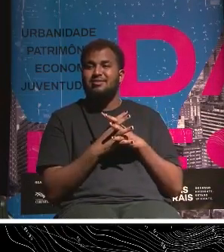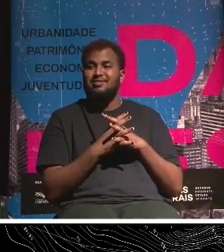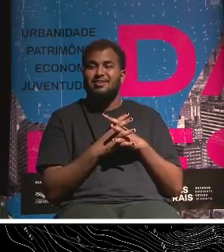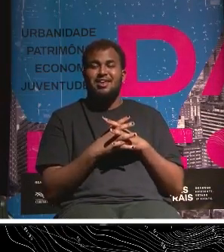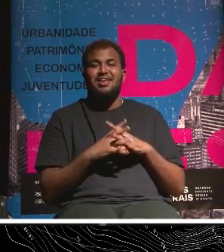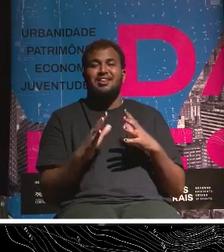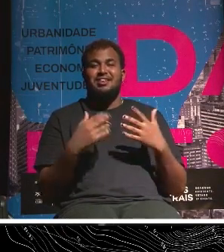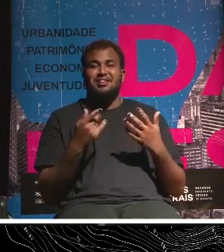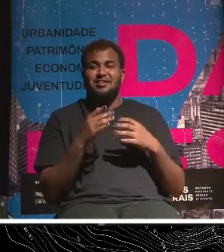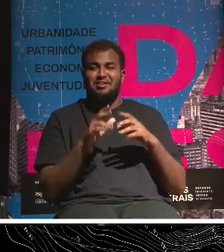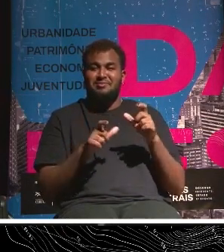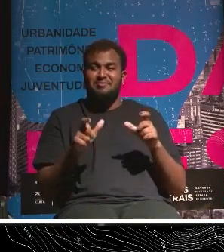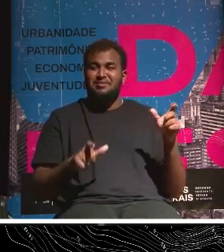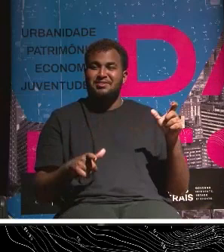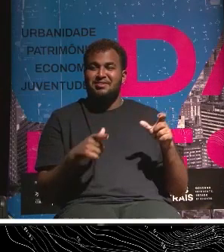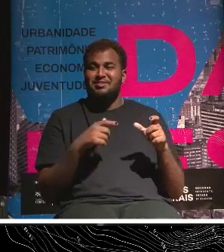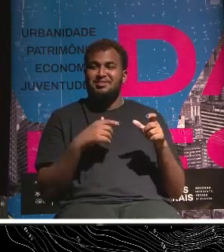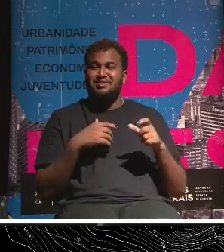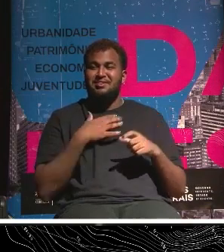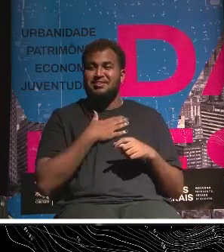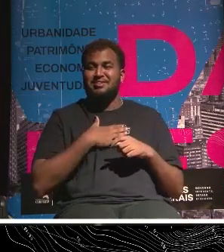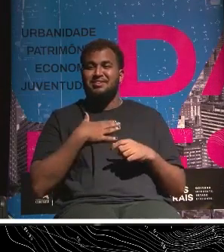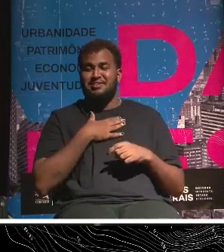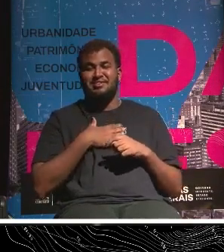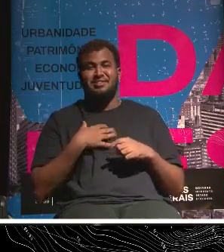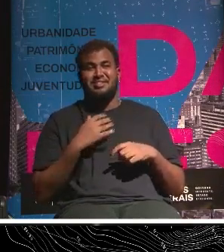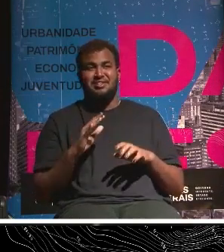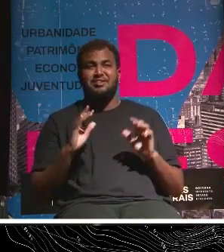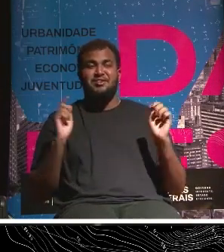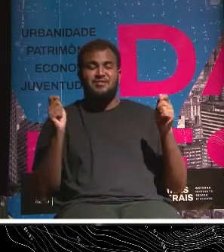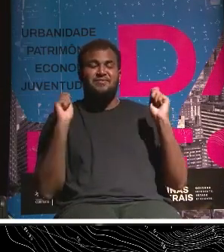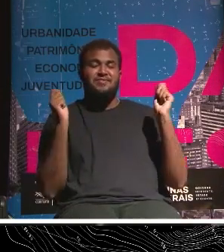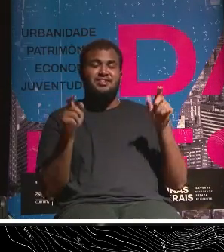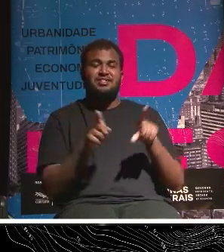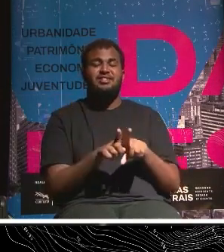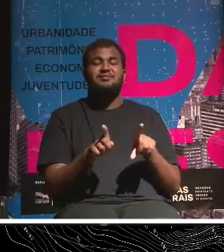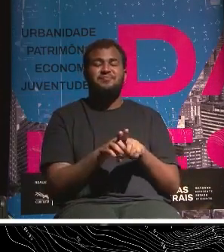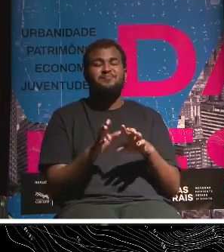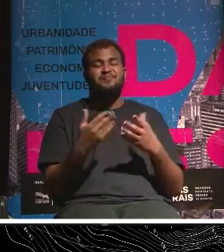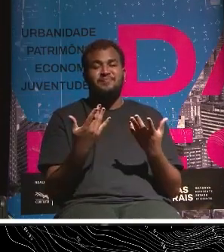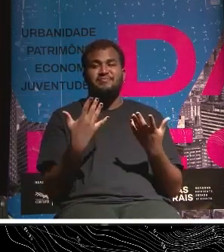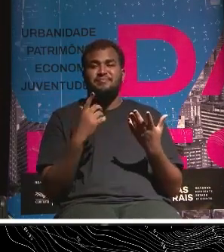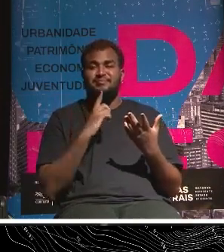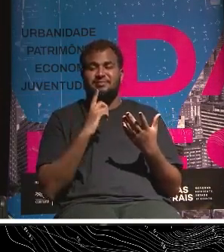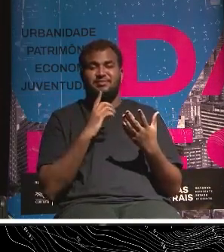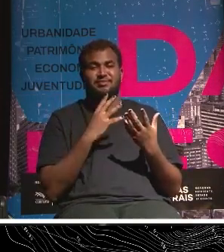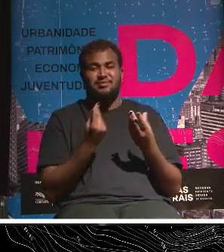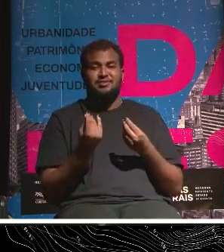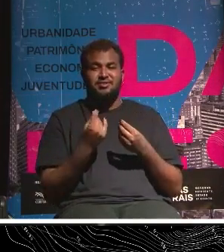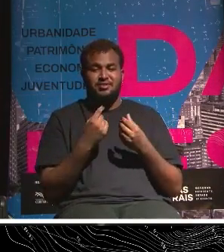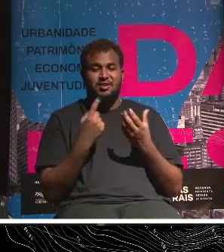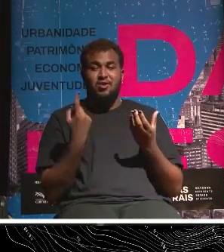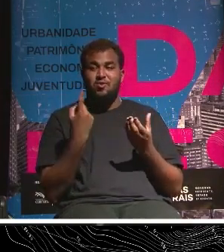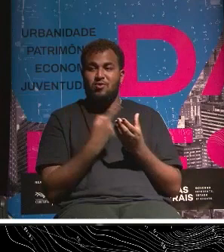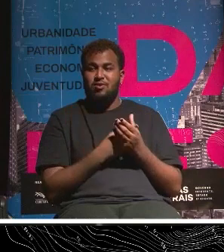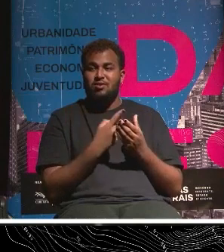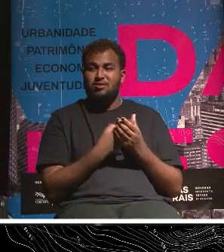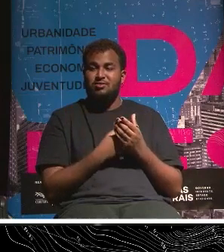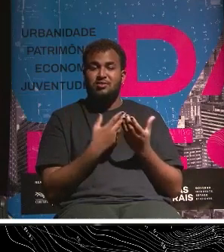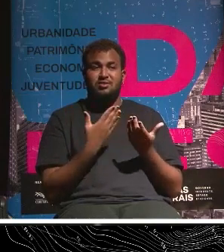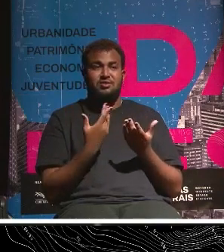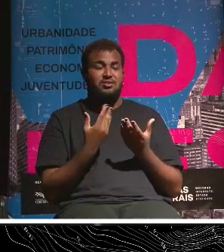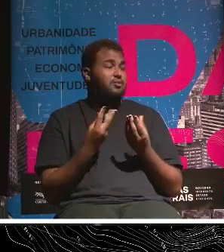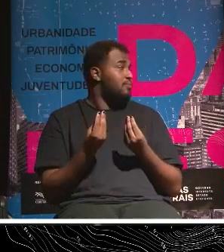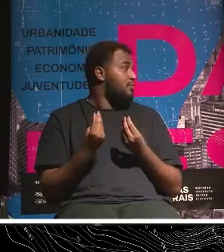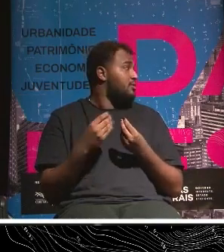galera curtir o baile e N outras coisas que circulam grana, como você mesmo falou, Roberta, do cachorro-quente. Assim. Então, a gente cria